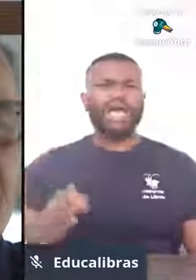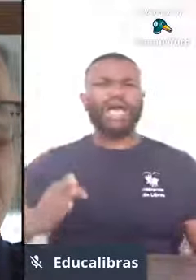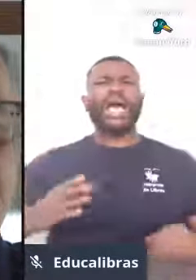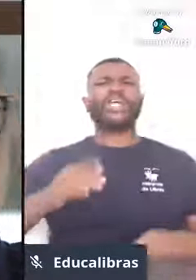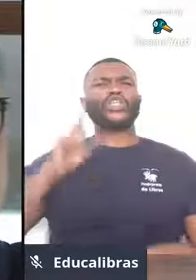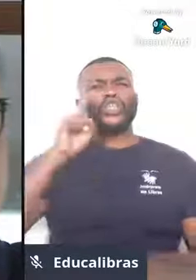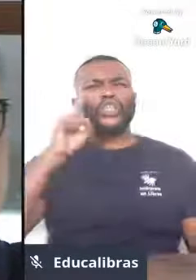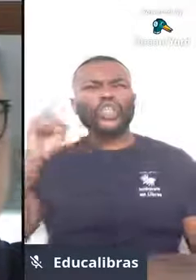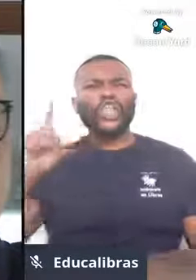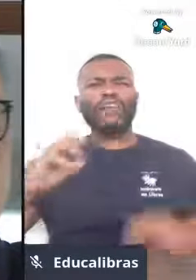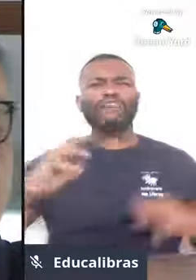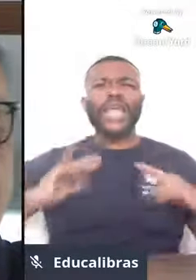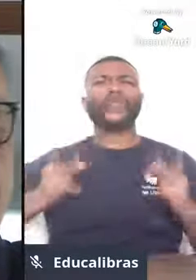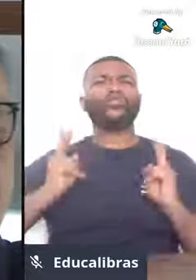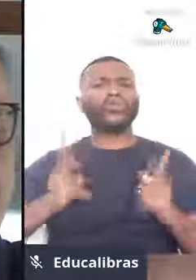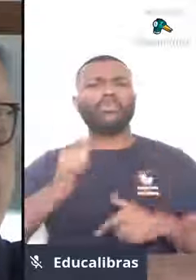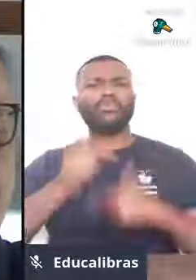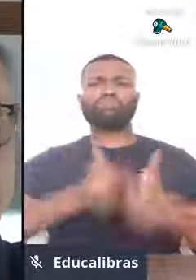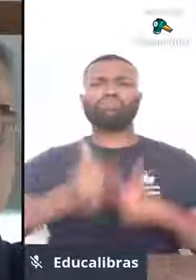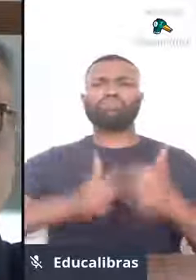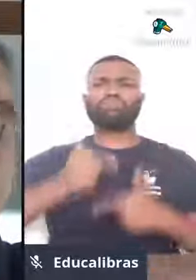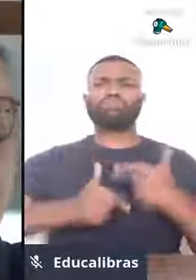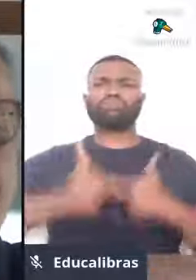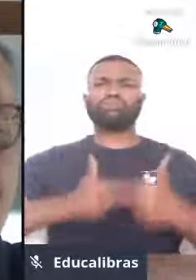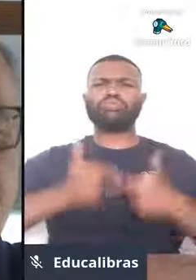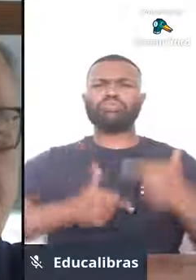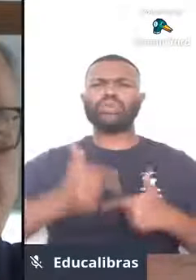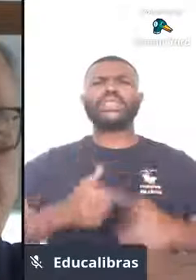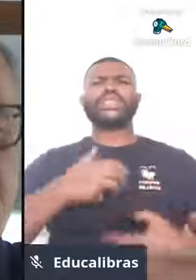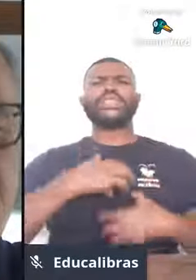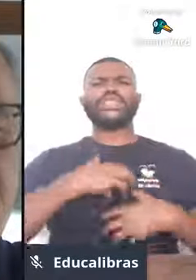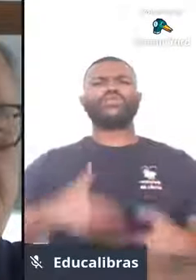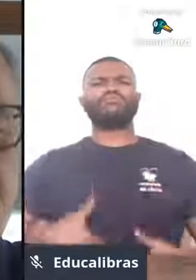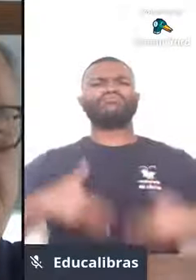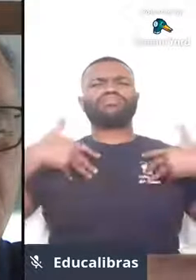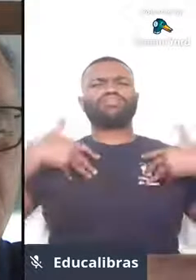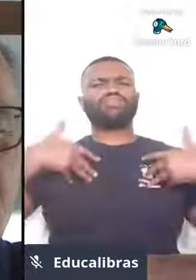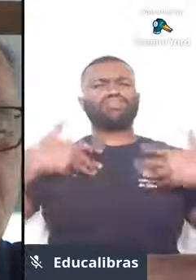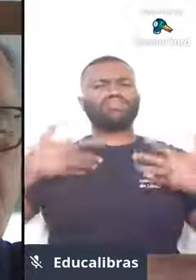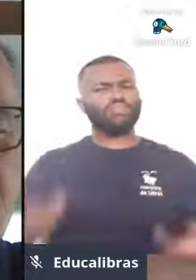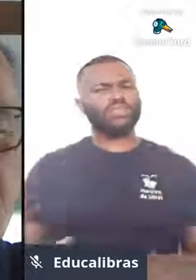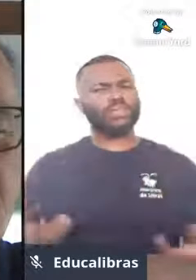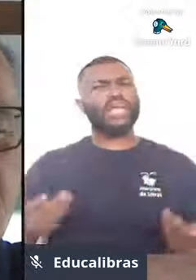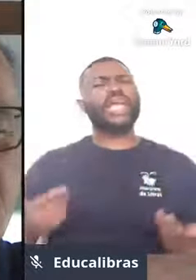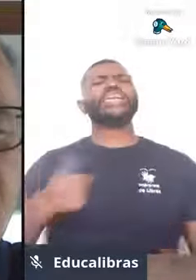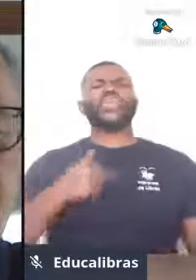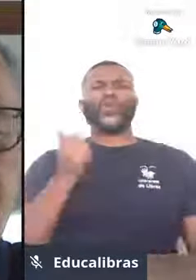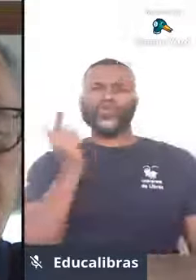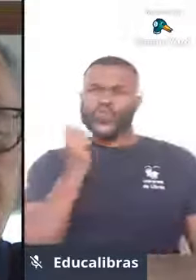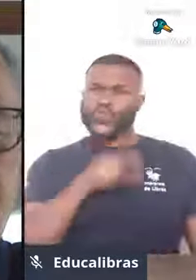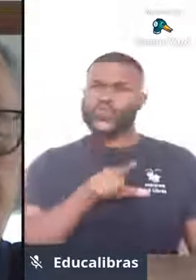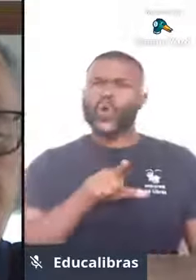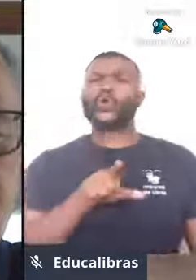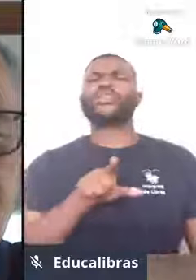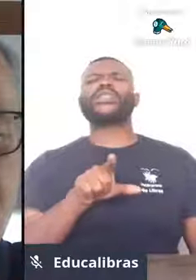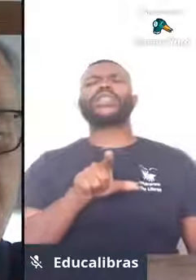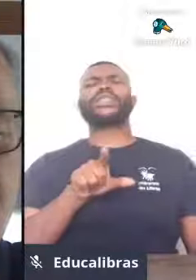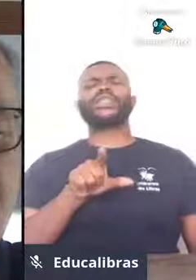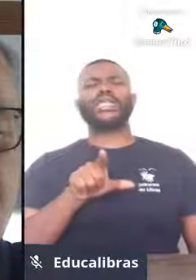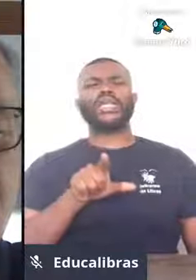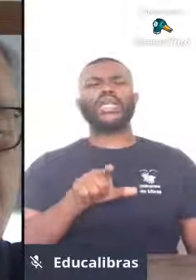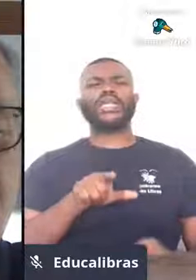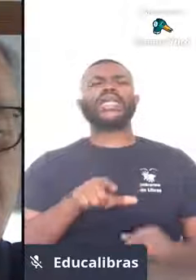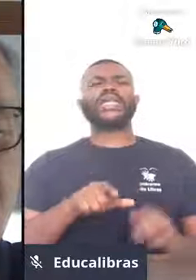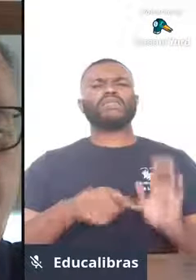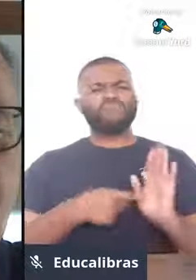o tempo inteiro. Então, isso me deixa muito orgulhoso de eu conseguir imprimir esse ritmo que eu estou